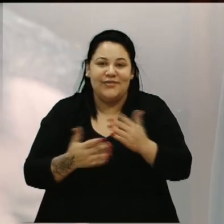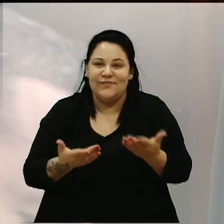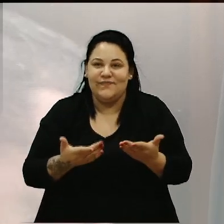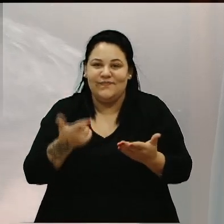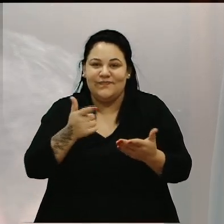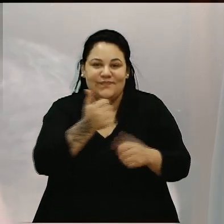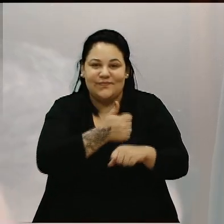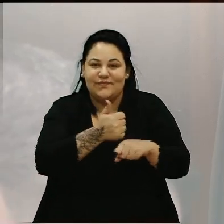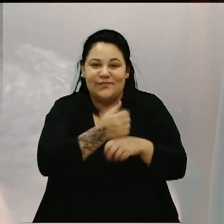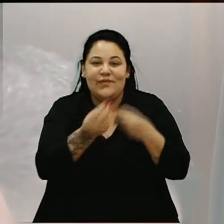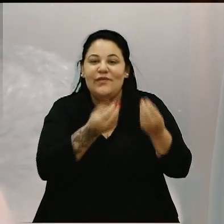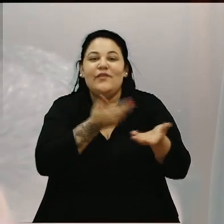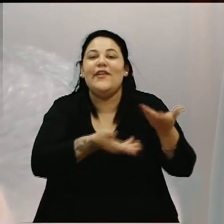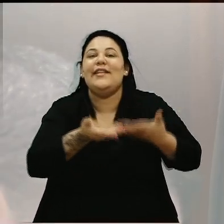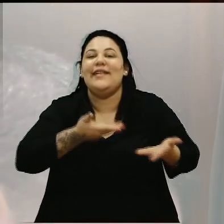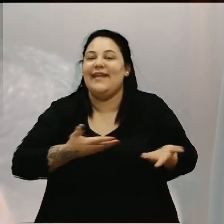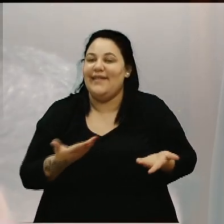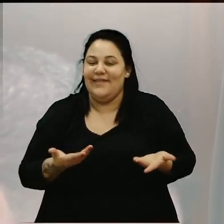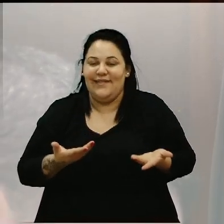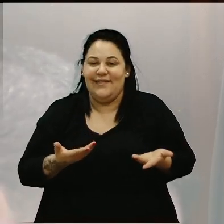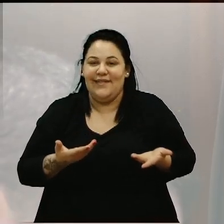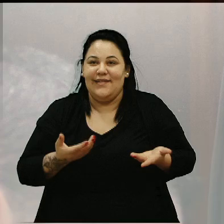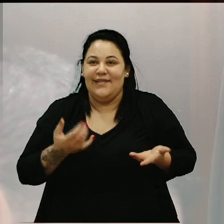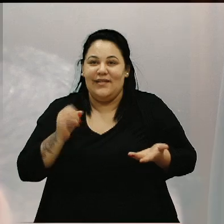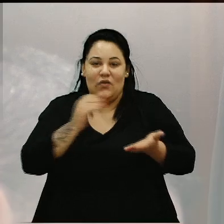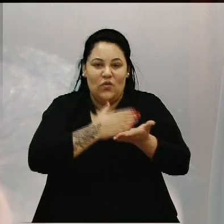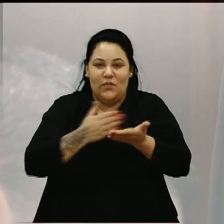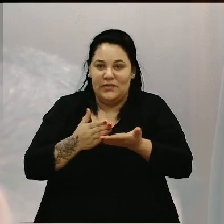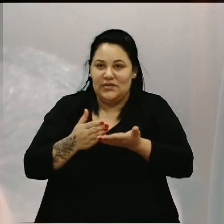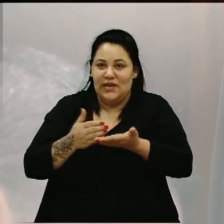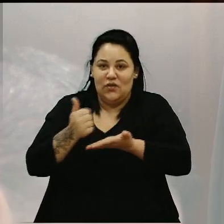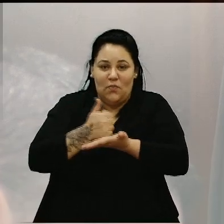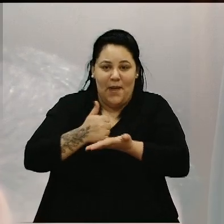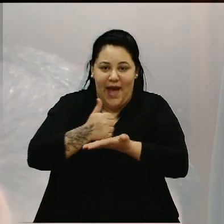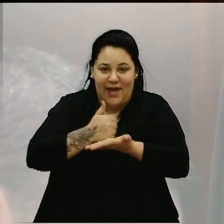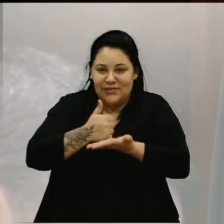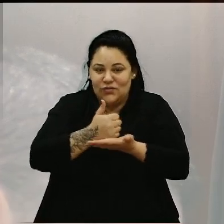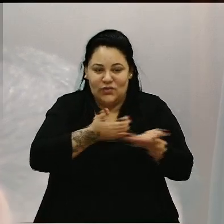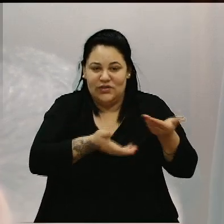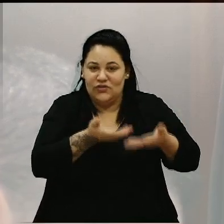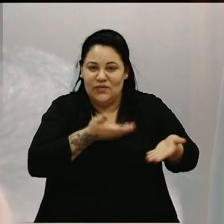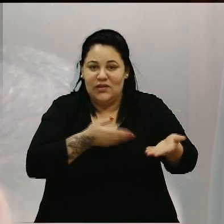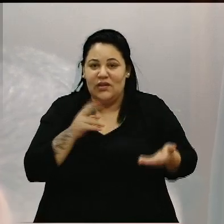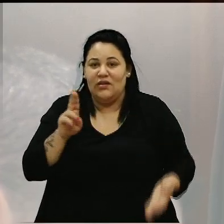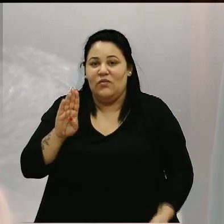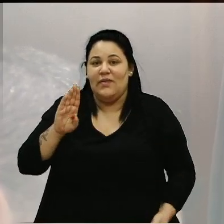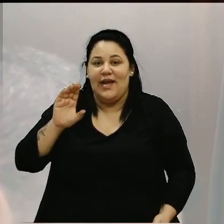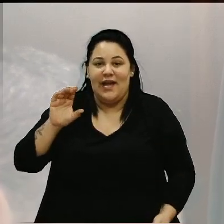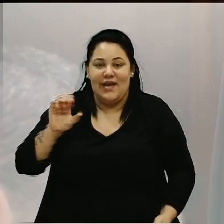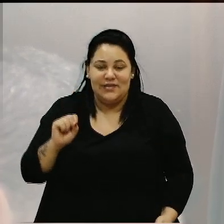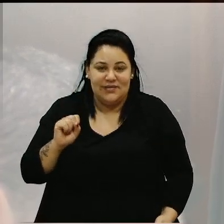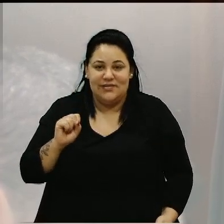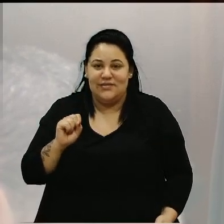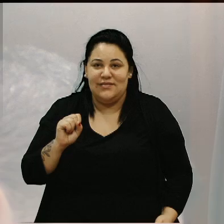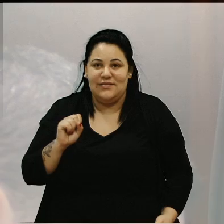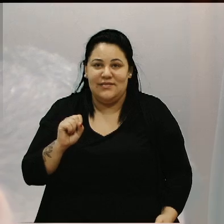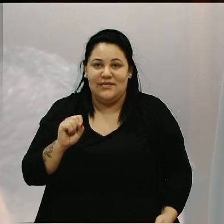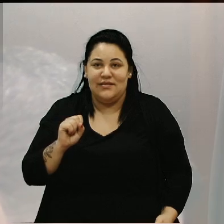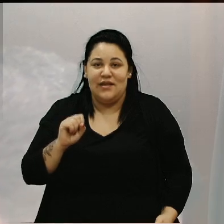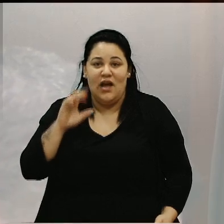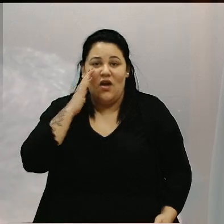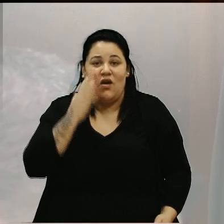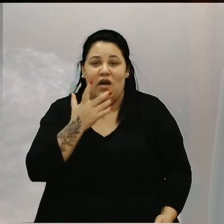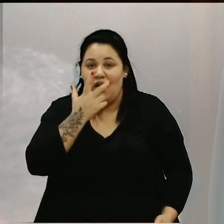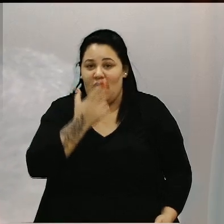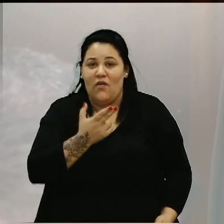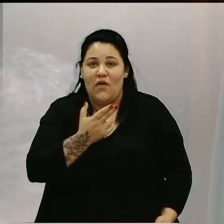atender? Então, se não começar lá pela base de atendimento nas UBS, não... acontece que nem essa senhora